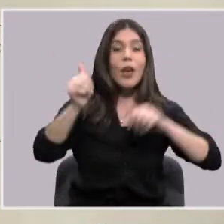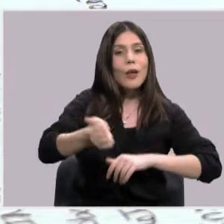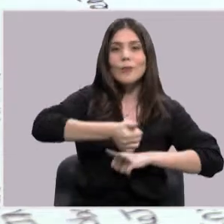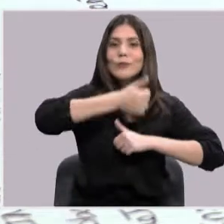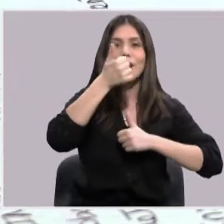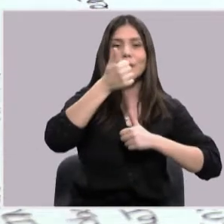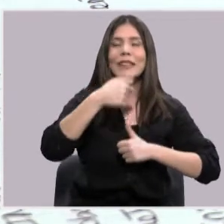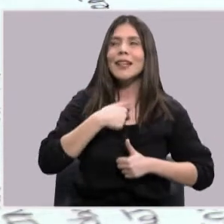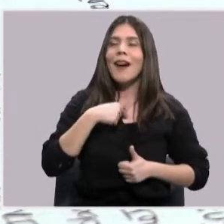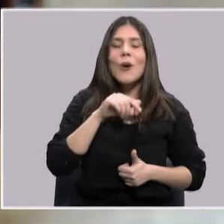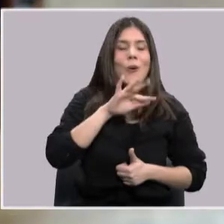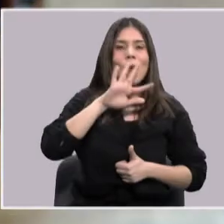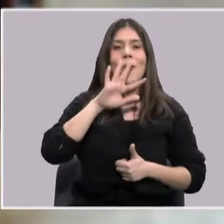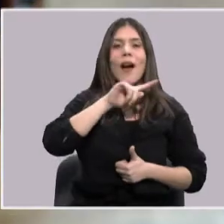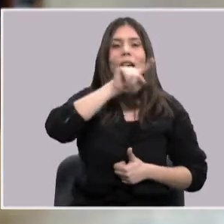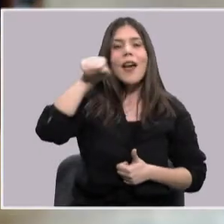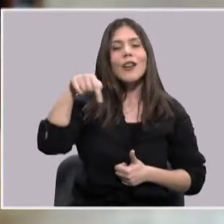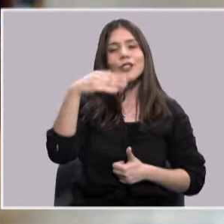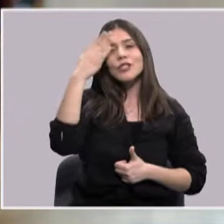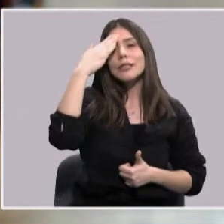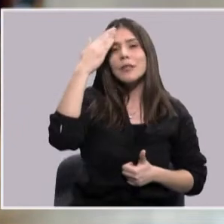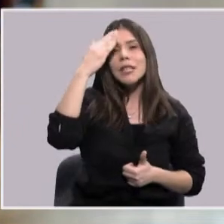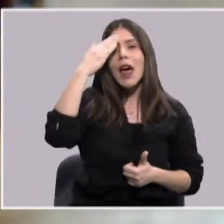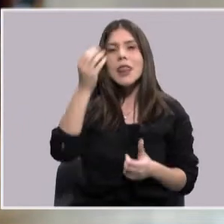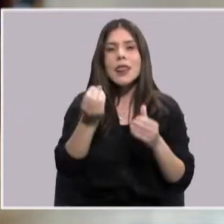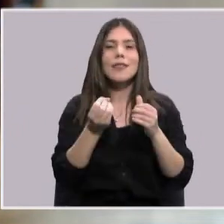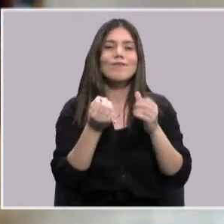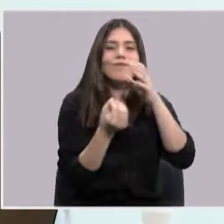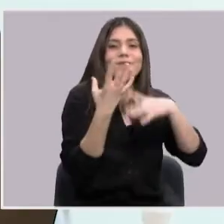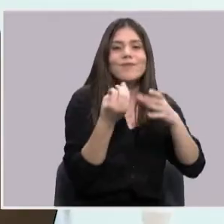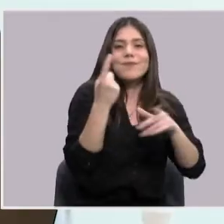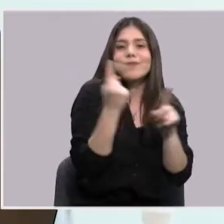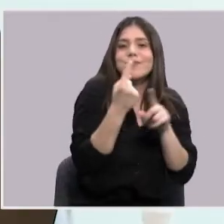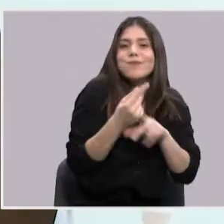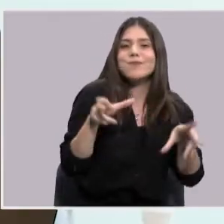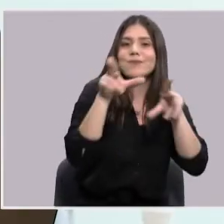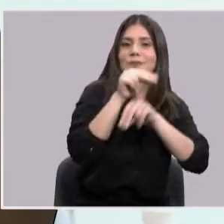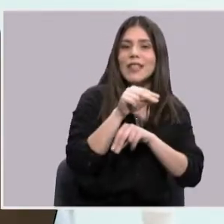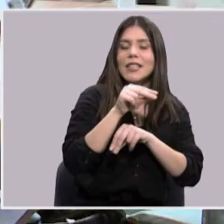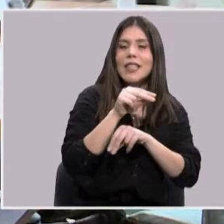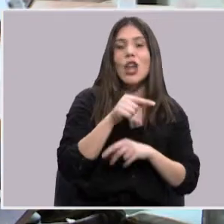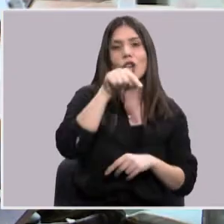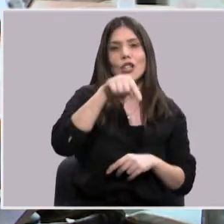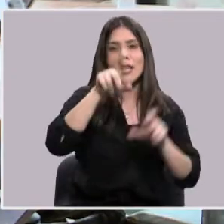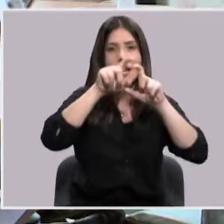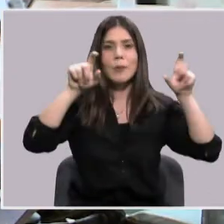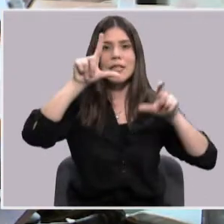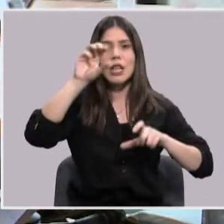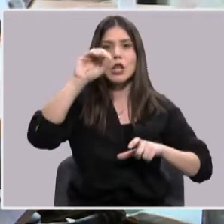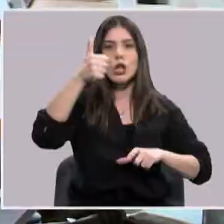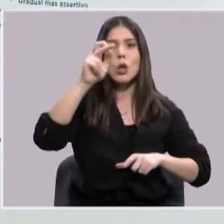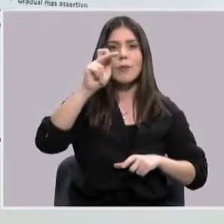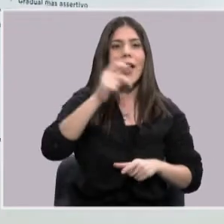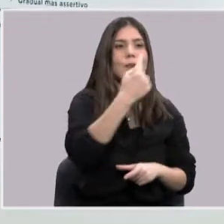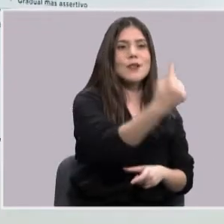empresa. O que me fascina mais é termos a capacidade de inovar. Nós até dizemos, na Loba, cada um tem a sua